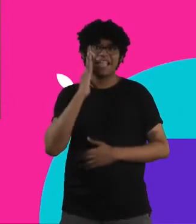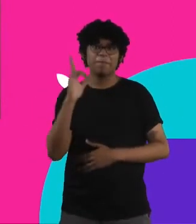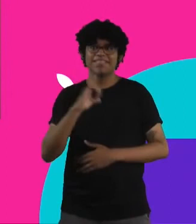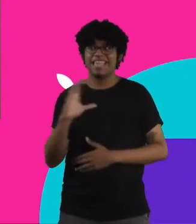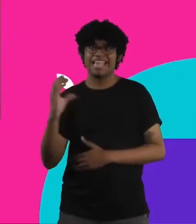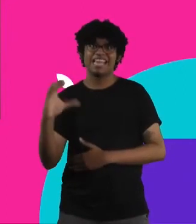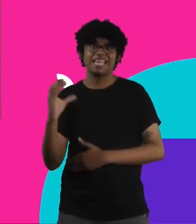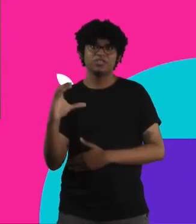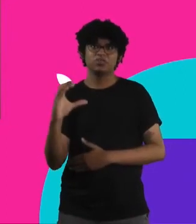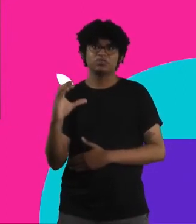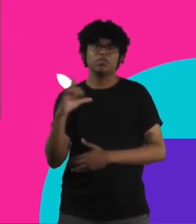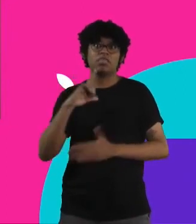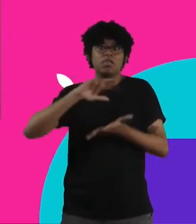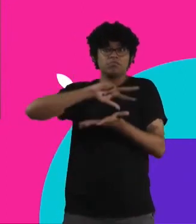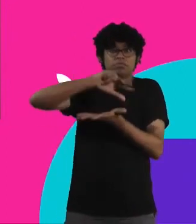de crédito